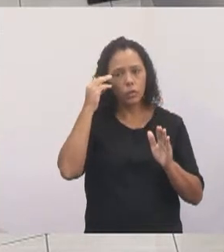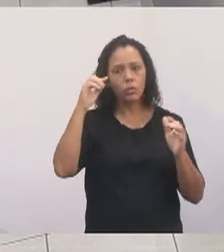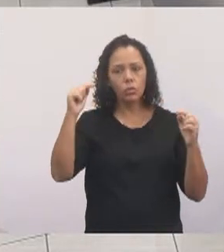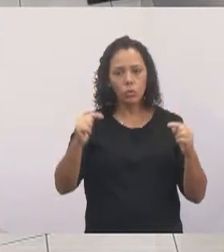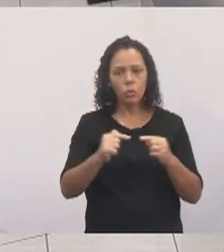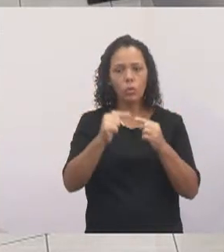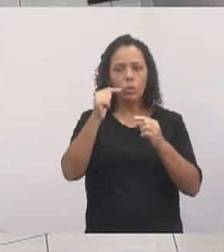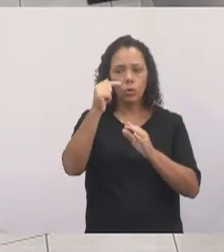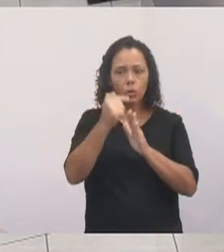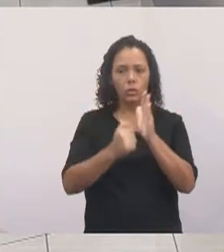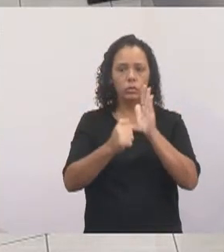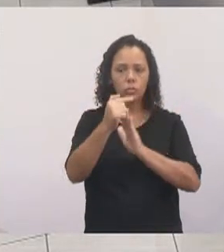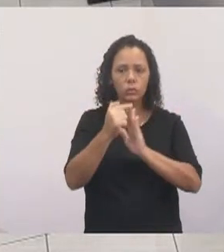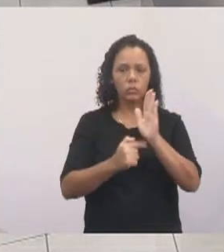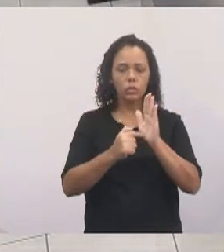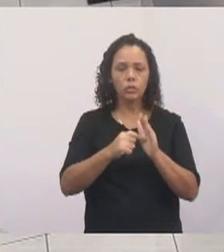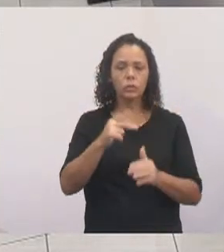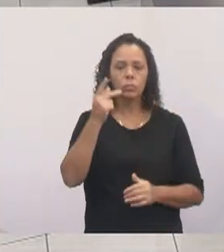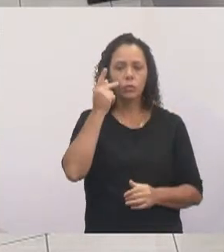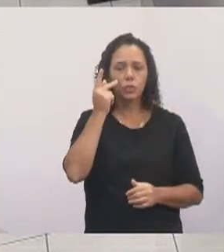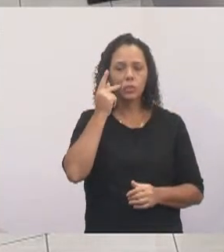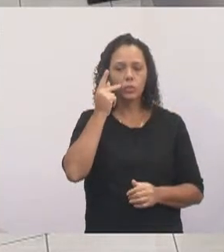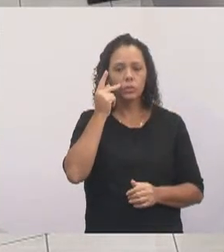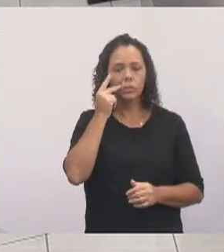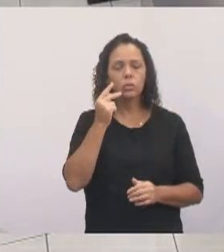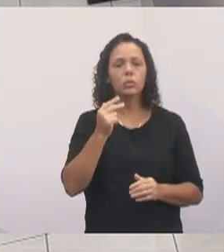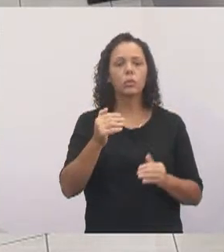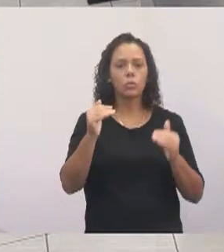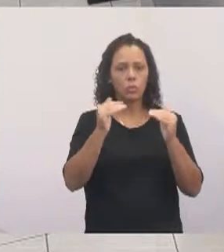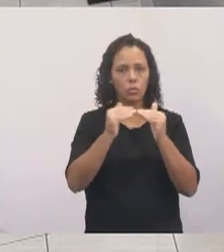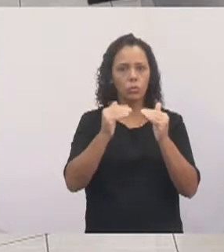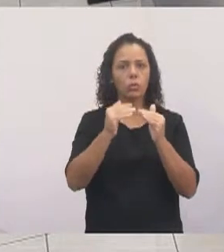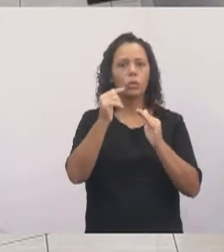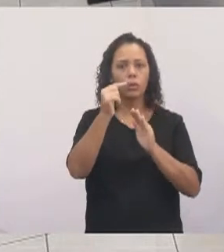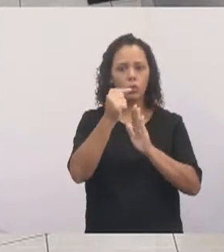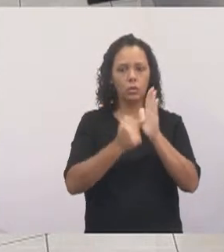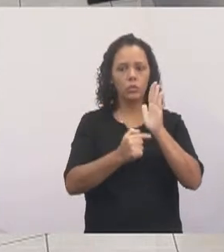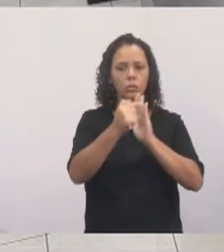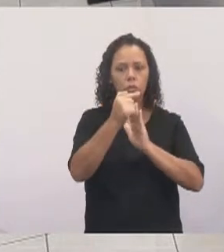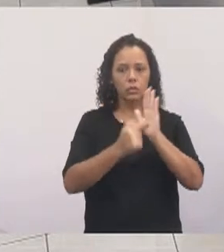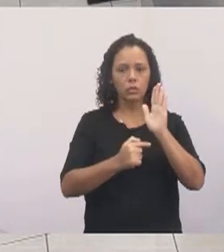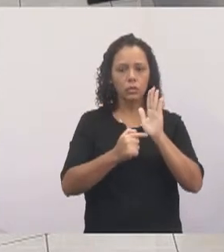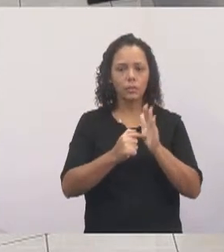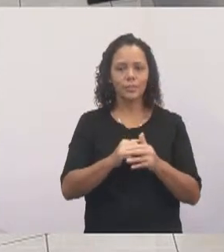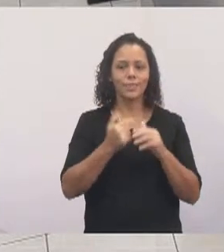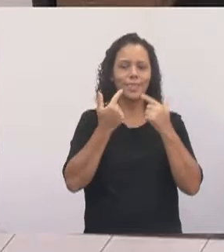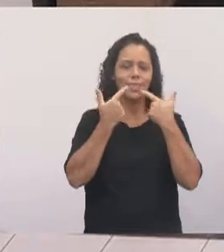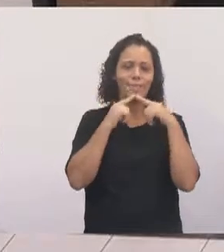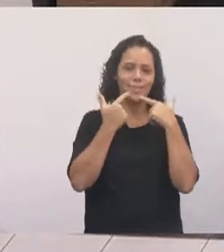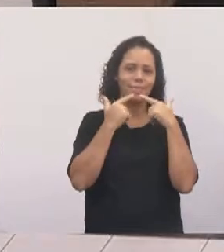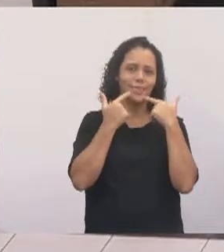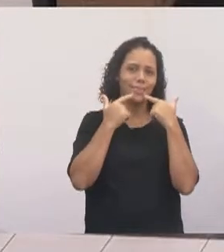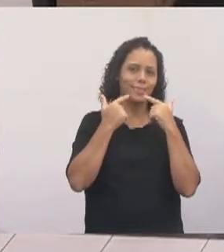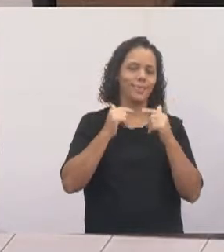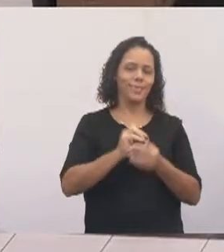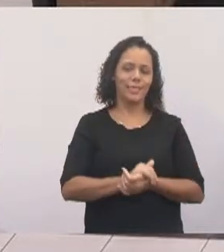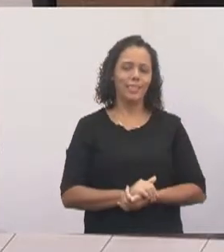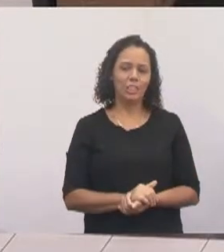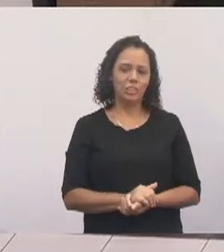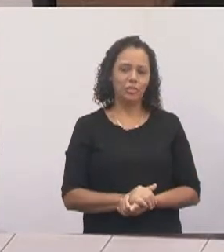veto. Como vota o vereador Paulinho do Esporte? Favorável ao veto. Como... Vou dar risada aqui, não vou aguentar.